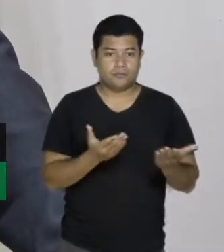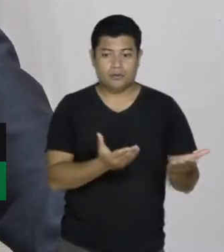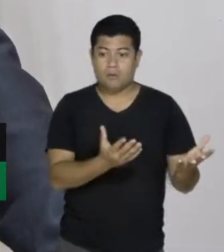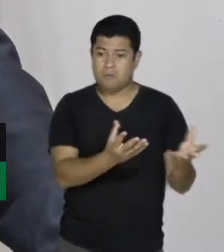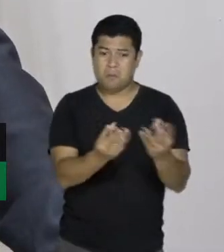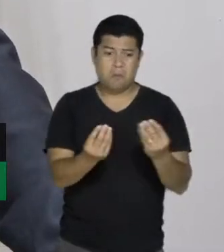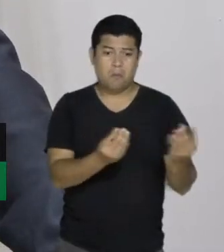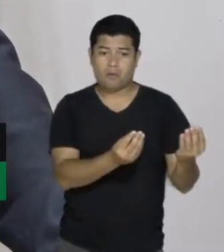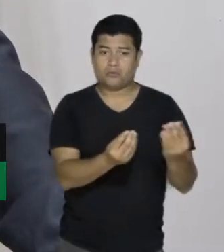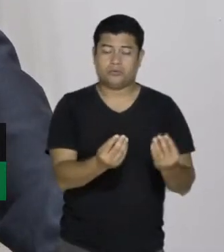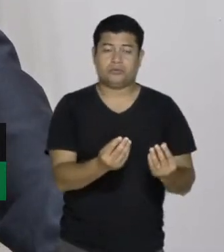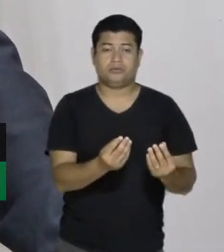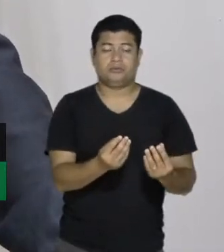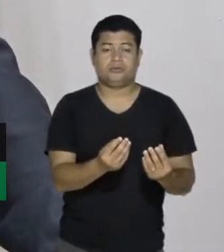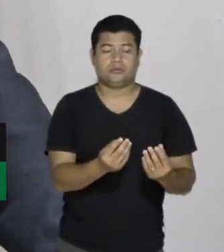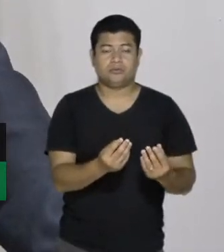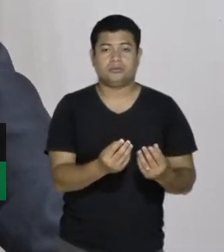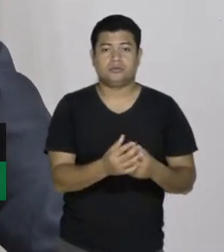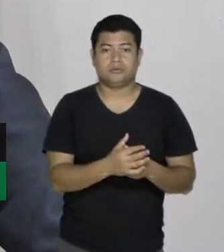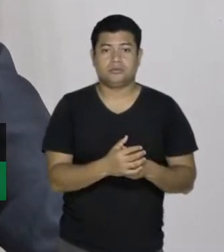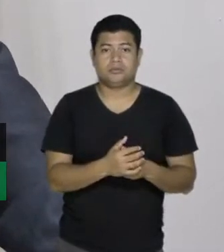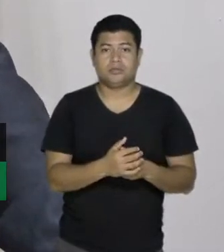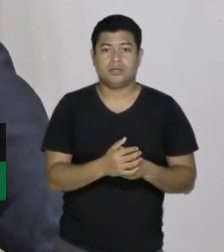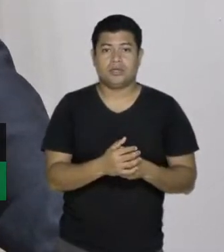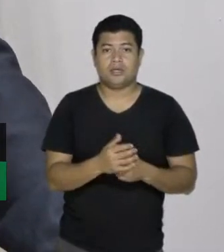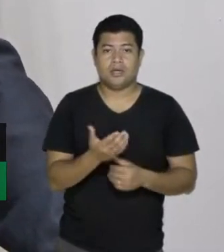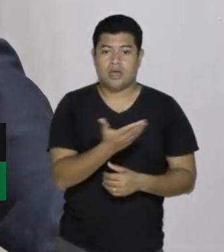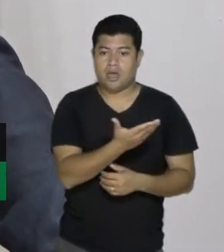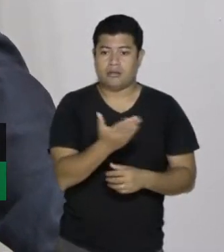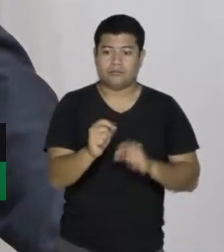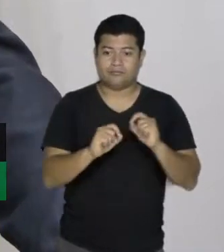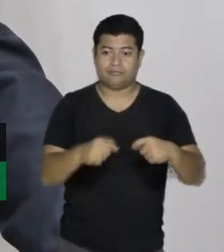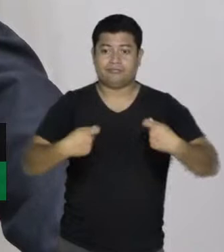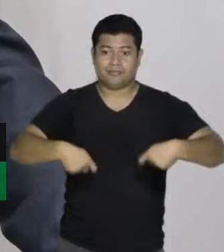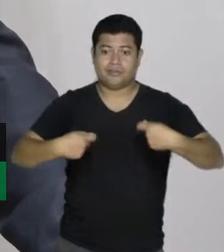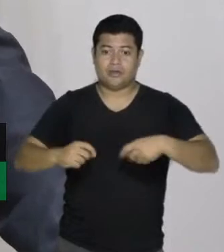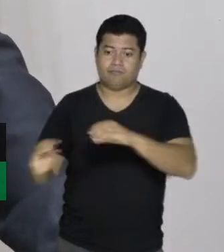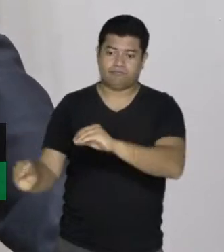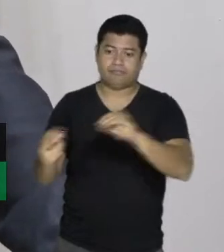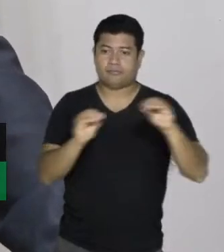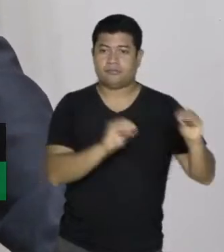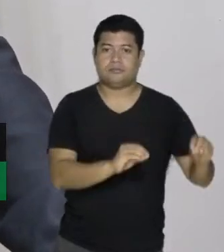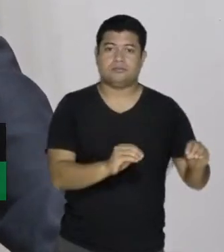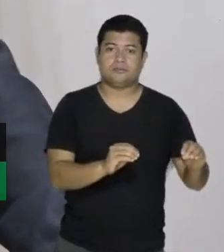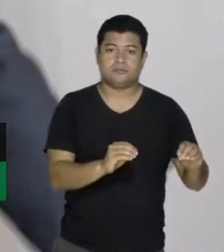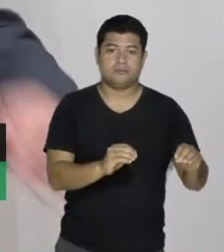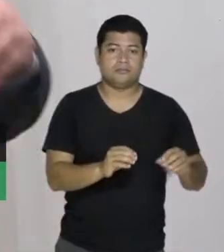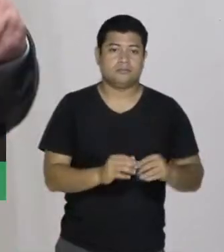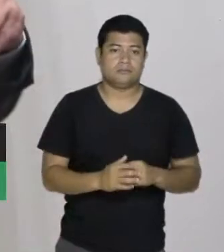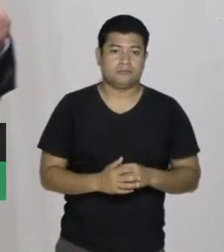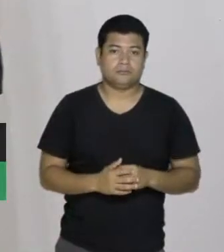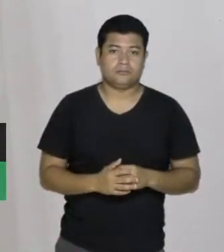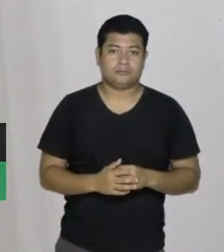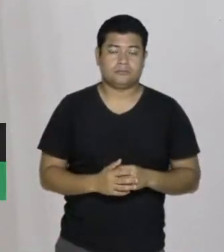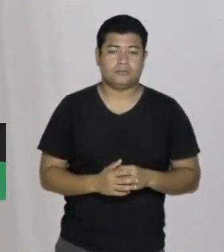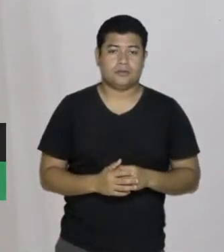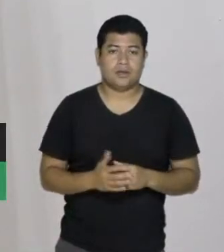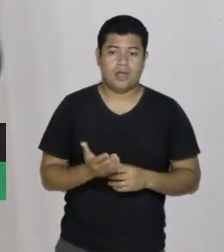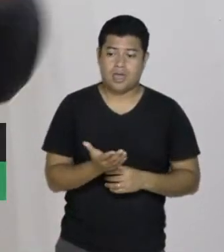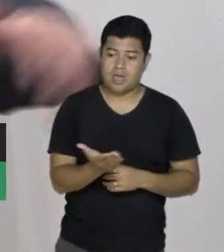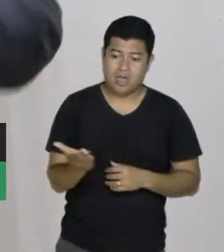são expropriadas do seu lugar onde viveram